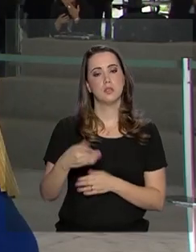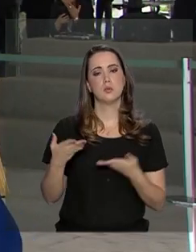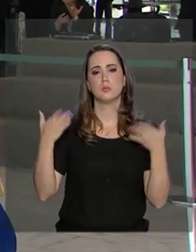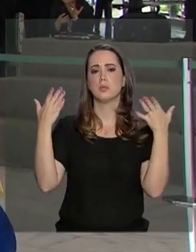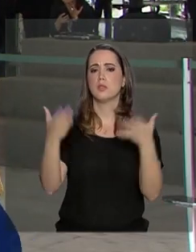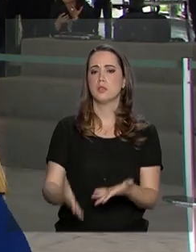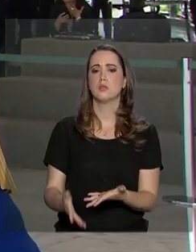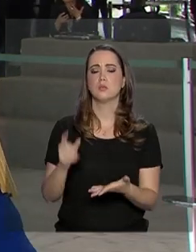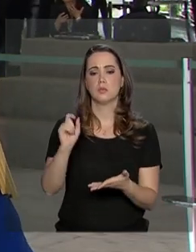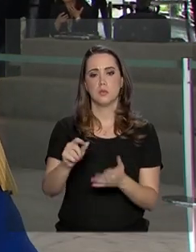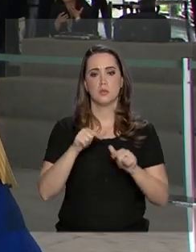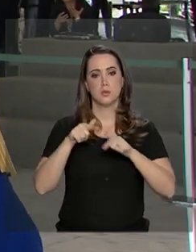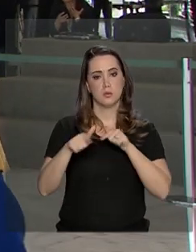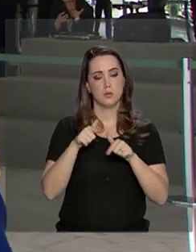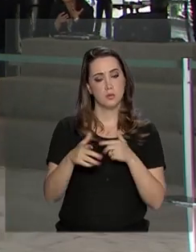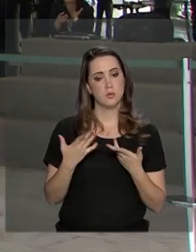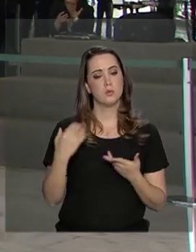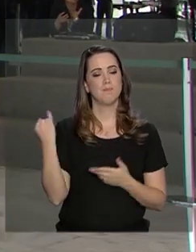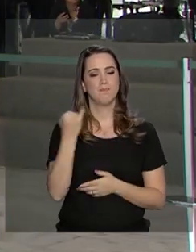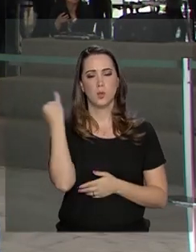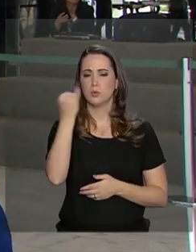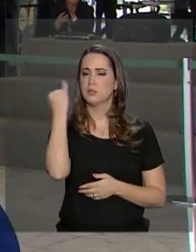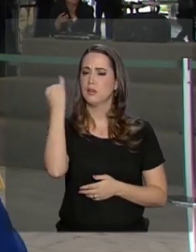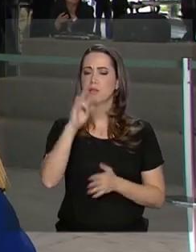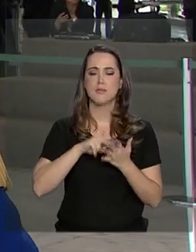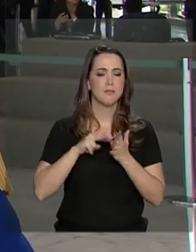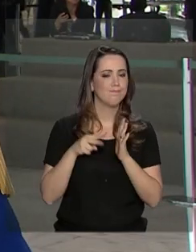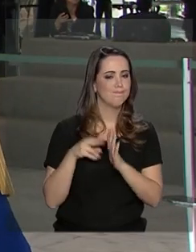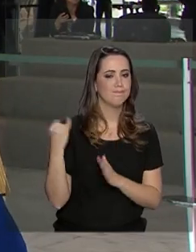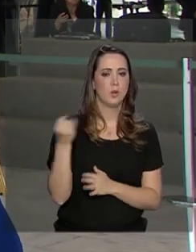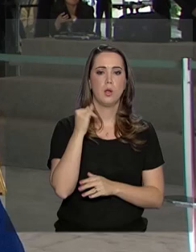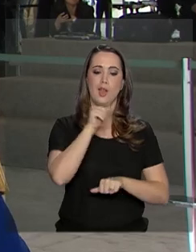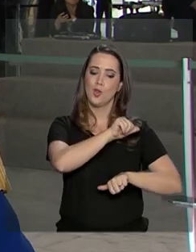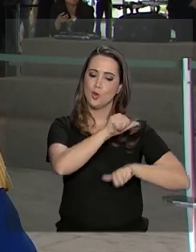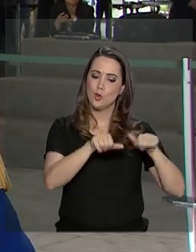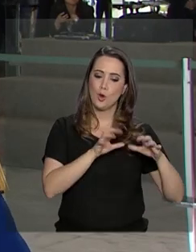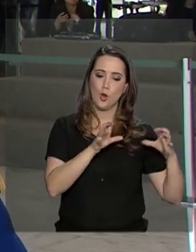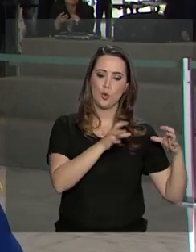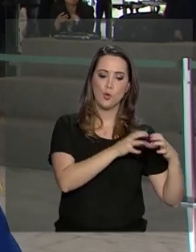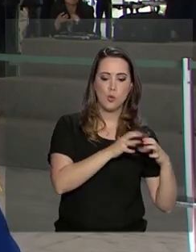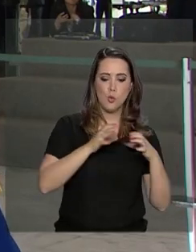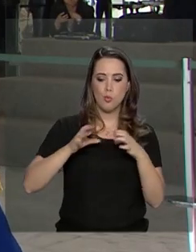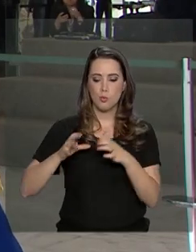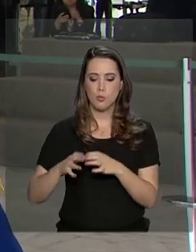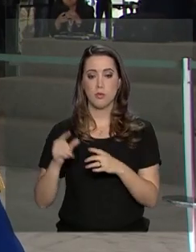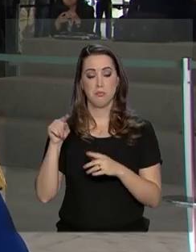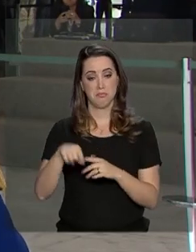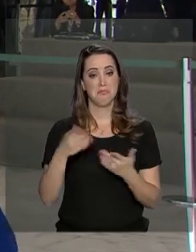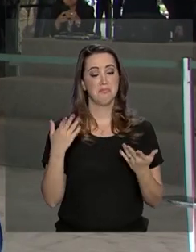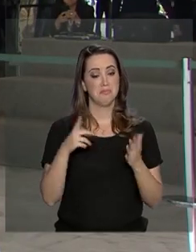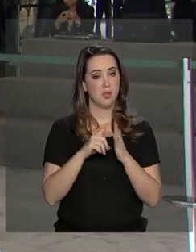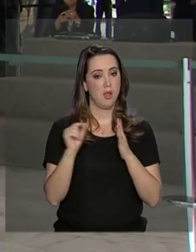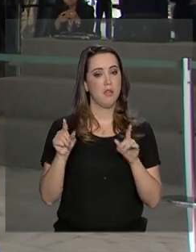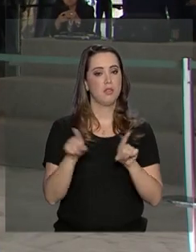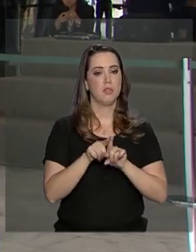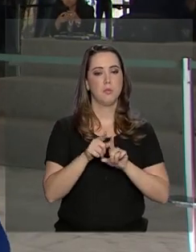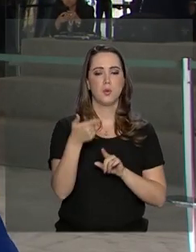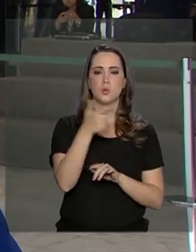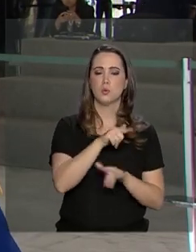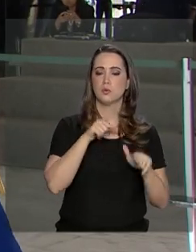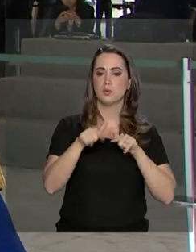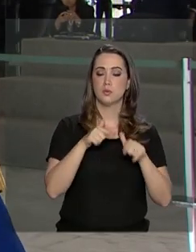participar de uma atividade muito simbólica que é a troca da guarda a do palácio do planalto assim como as outras